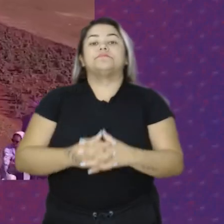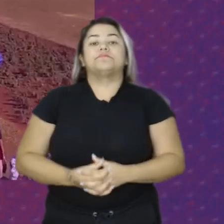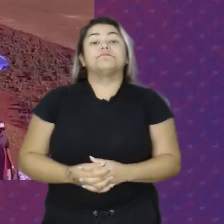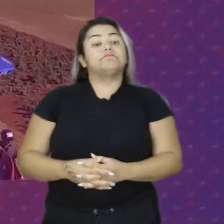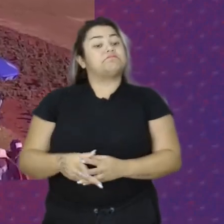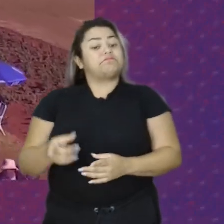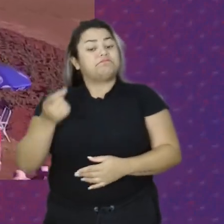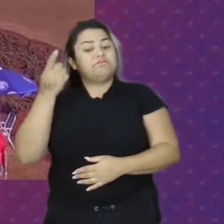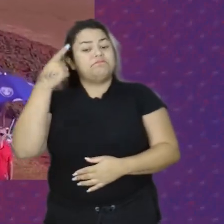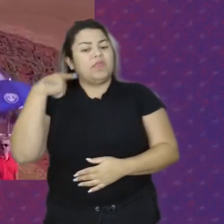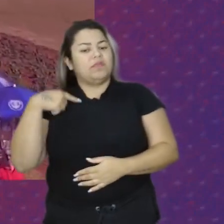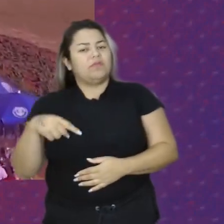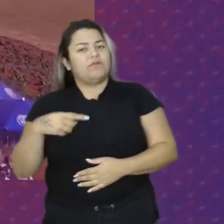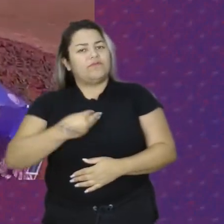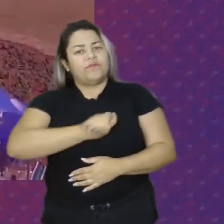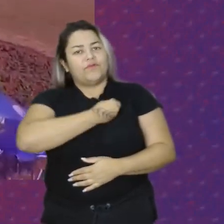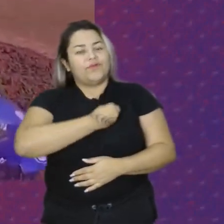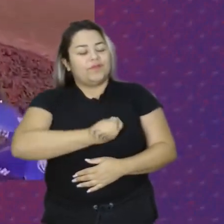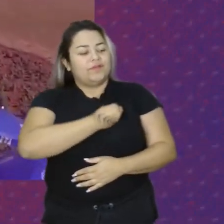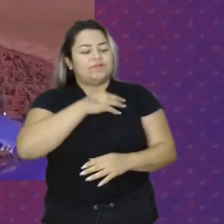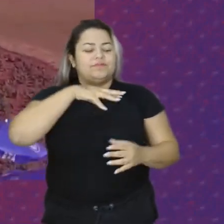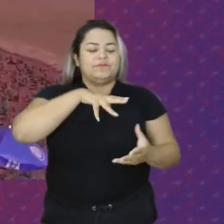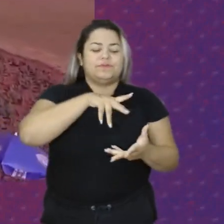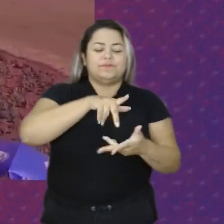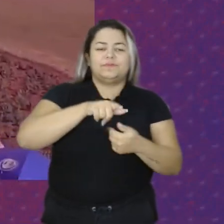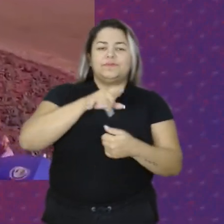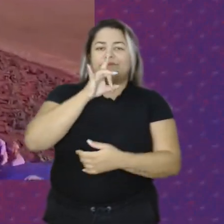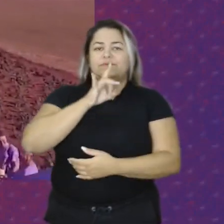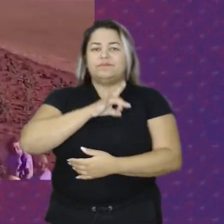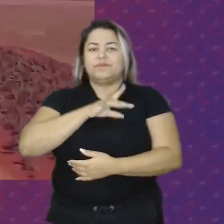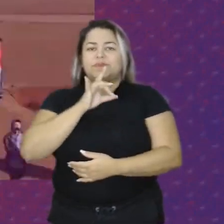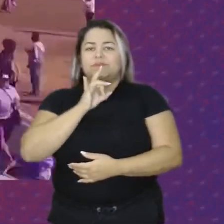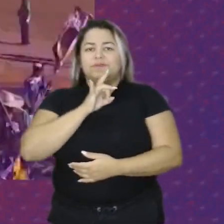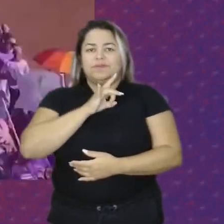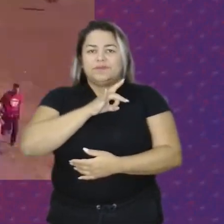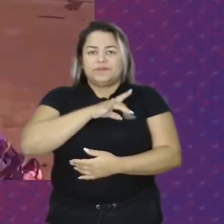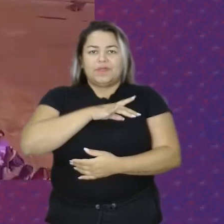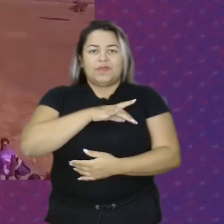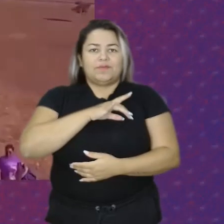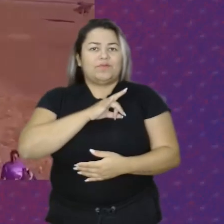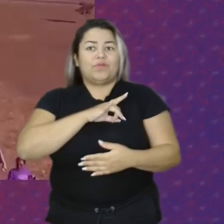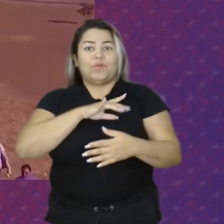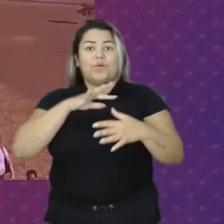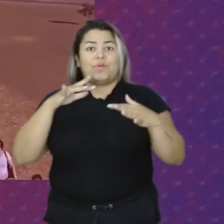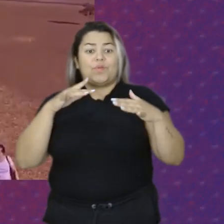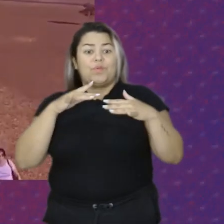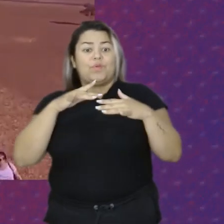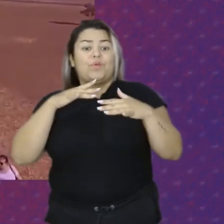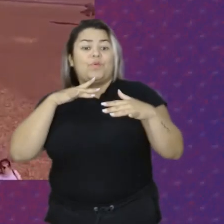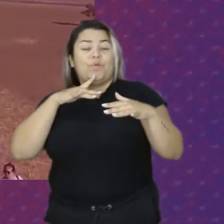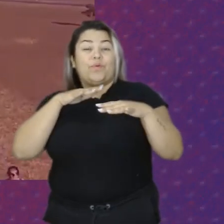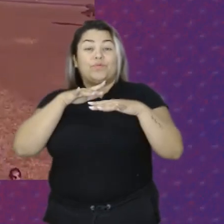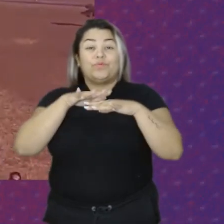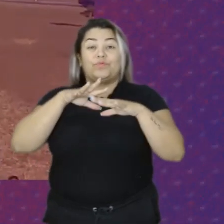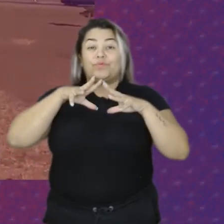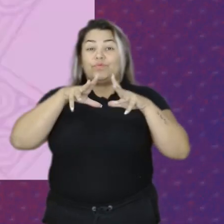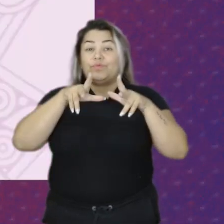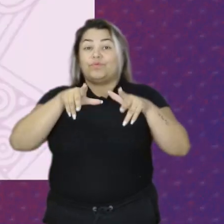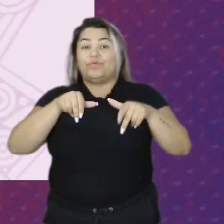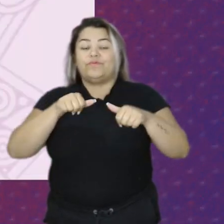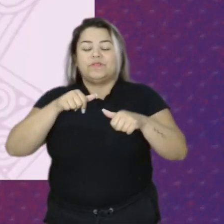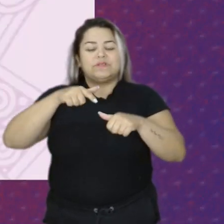Eu vivo no mundo com medo do mundo me atropelar. Toda vez que eu dou